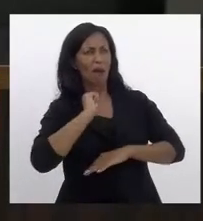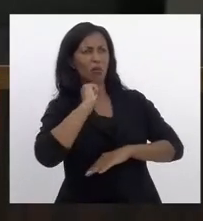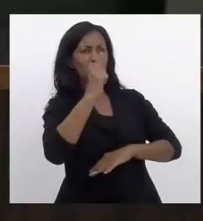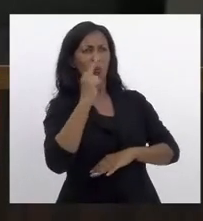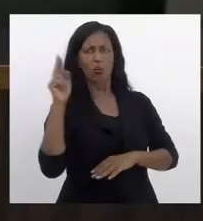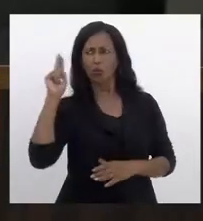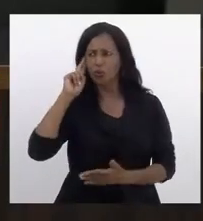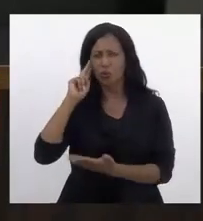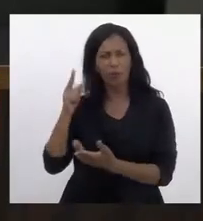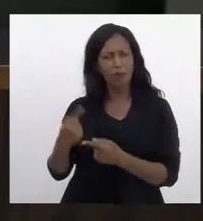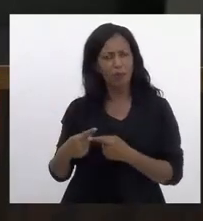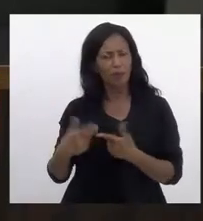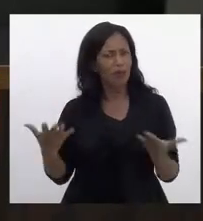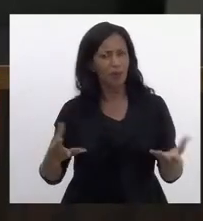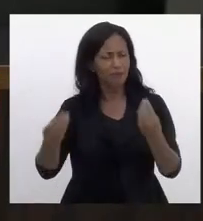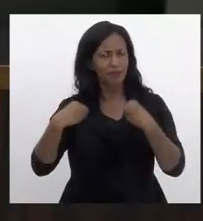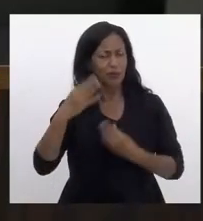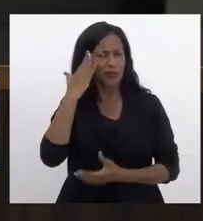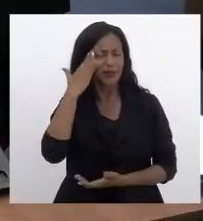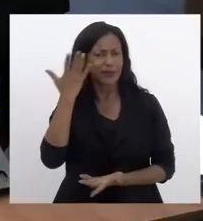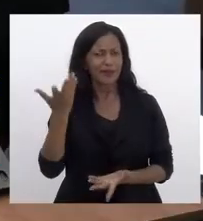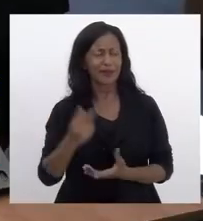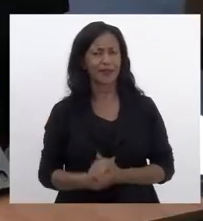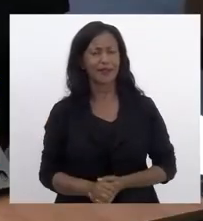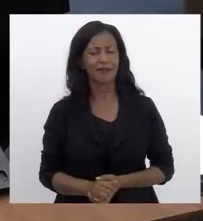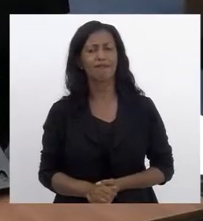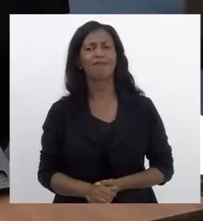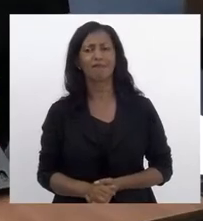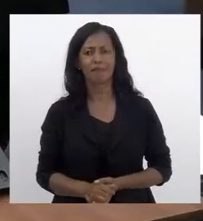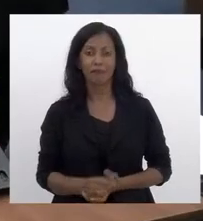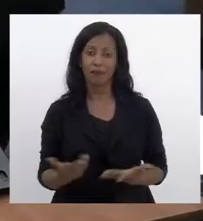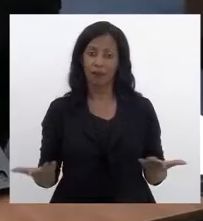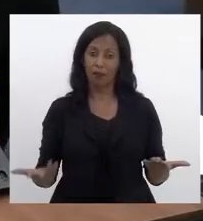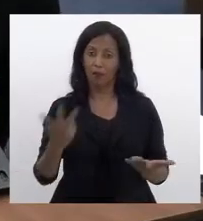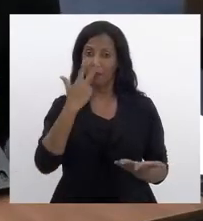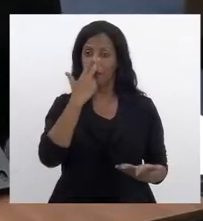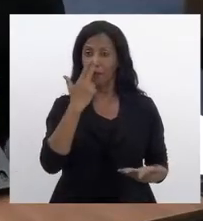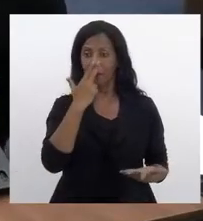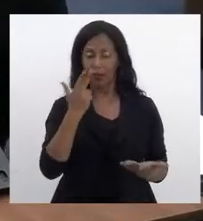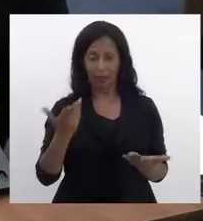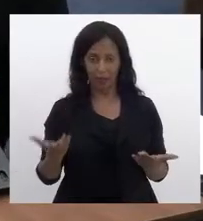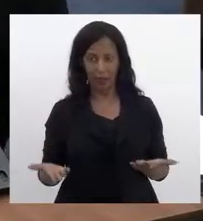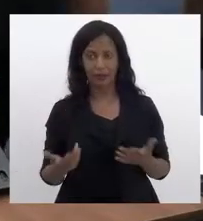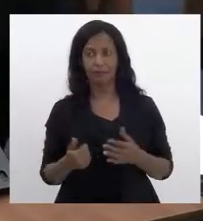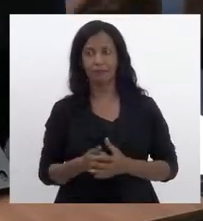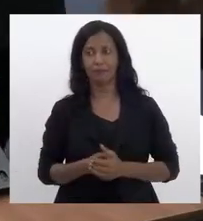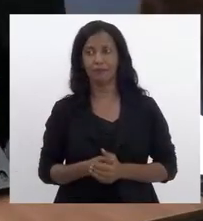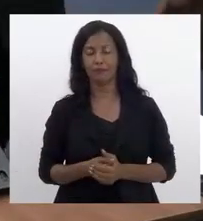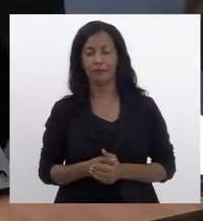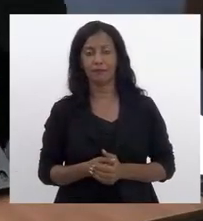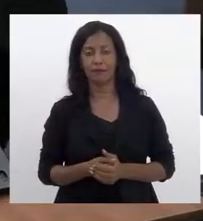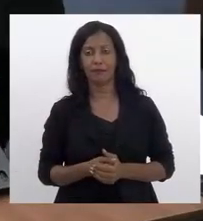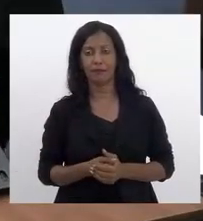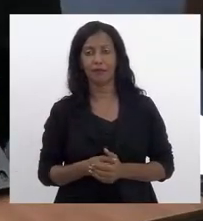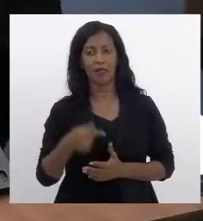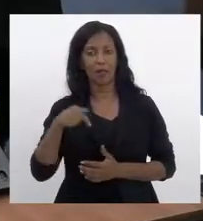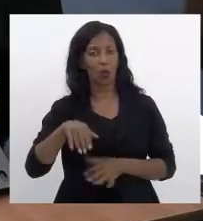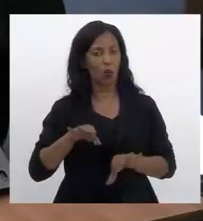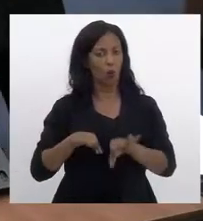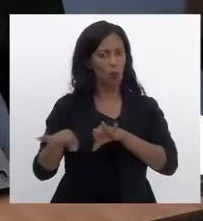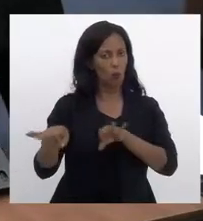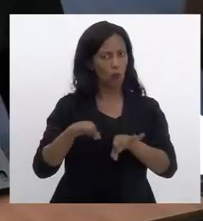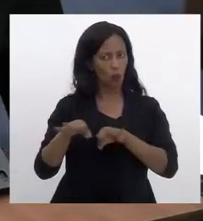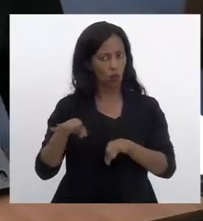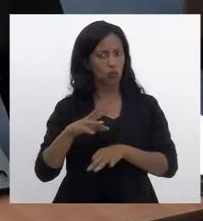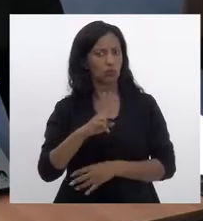praça? Eu não consigo entender. Concordo com a senhora. Me parece que, né, o projeto